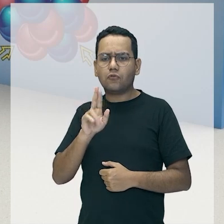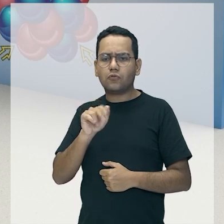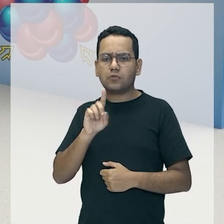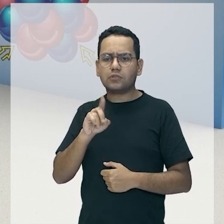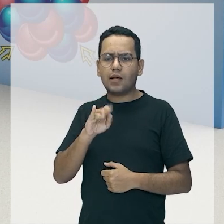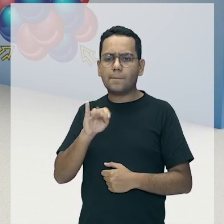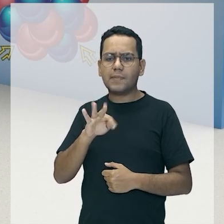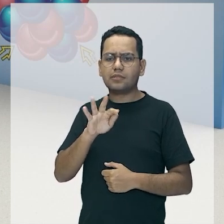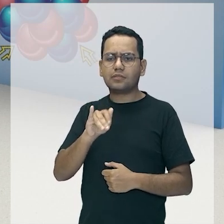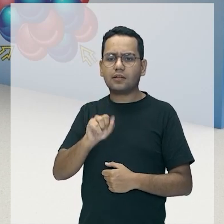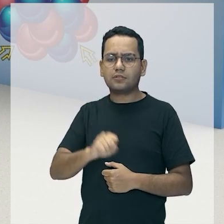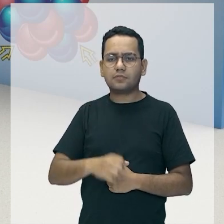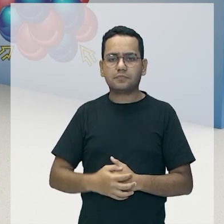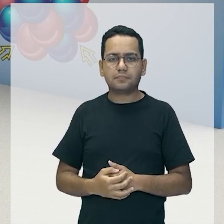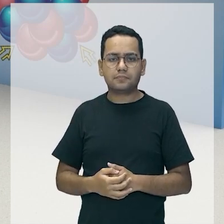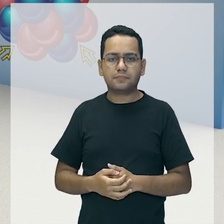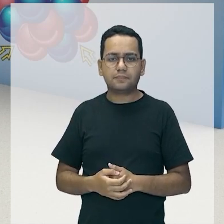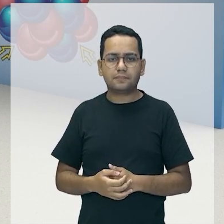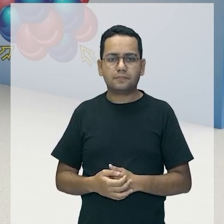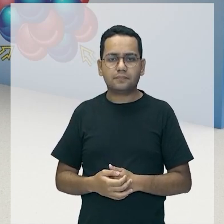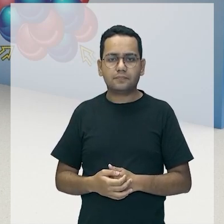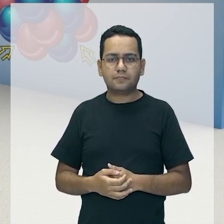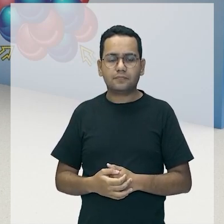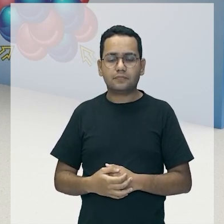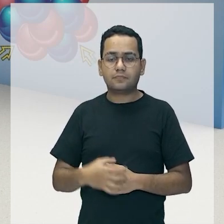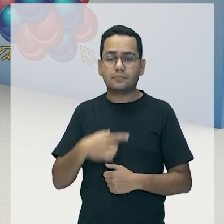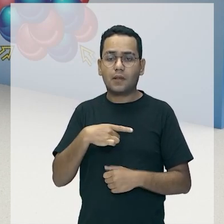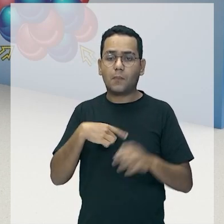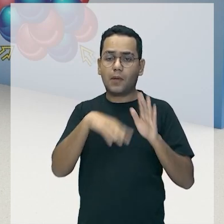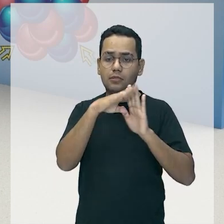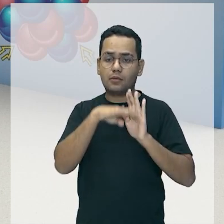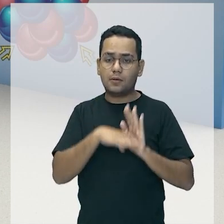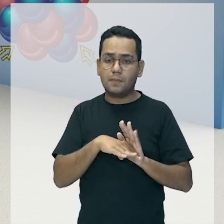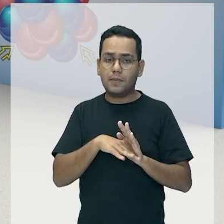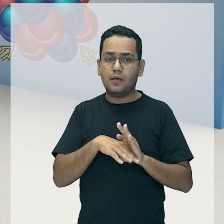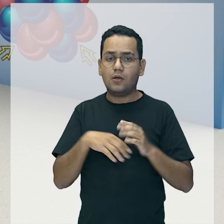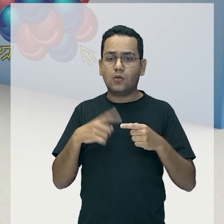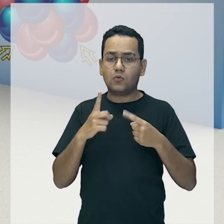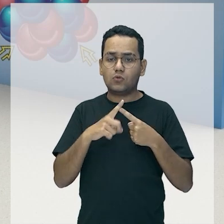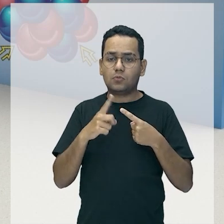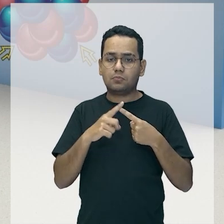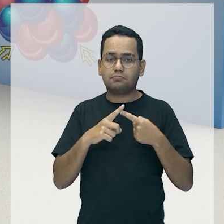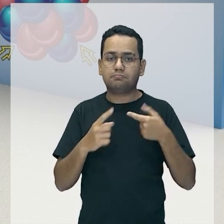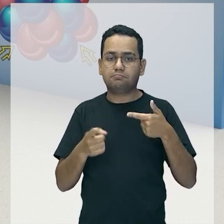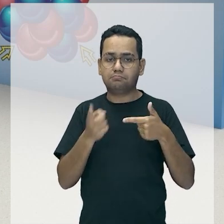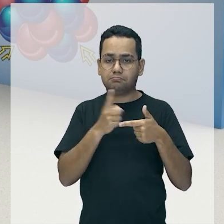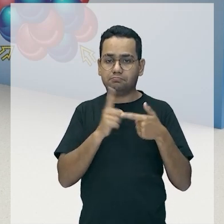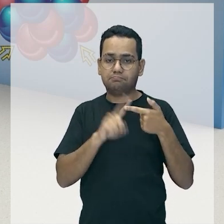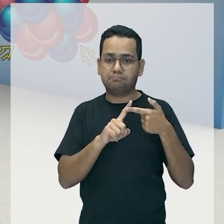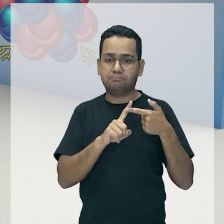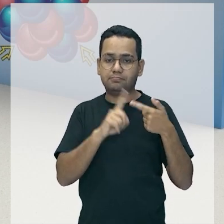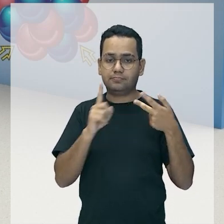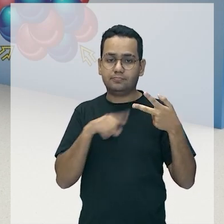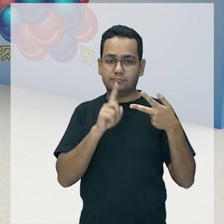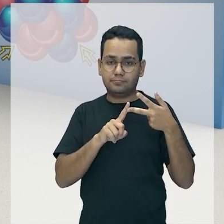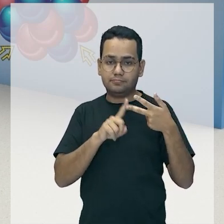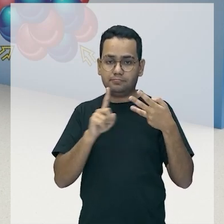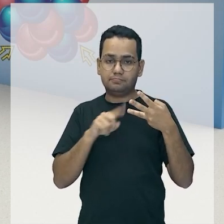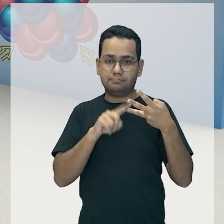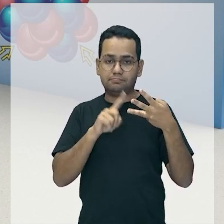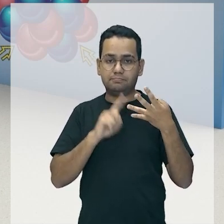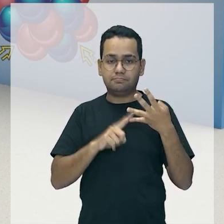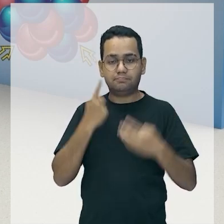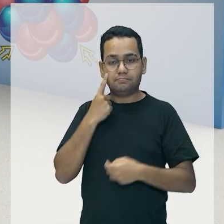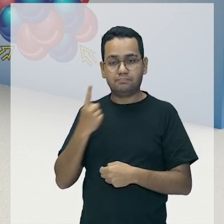tabela as forças fundamentais. Nós temos a força gravitacional, nós temos a força eletromagnética, nós temos a força nuclear e